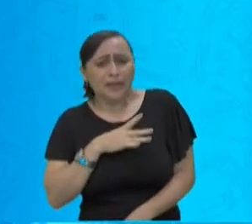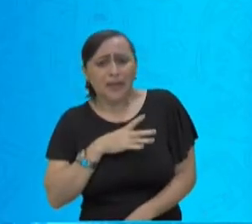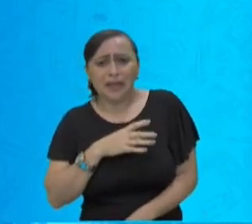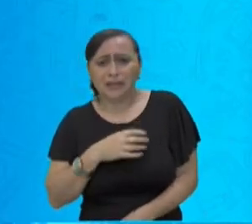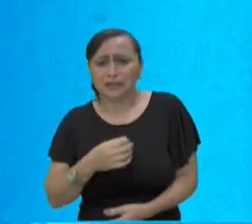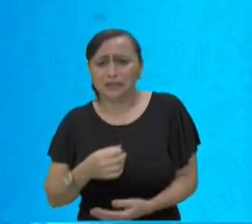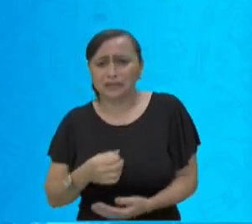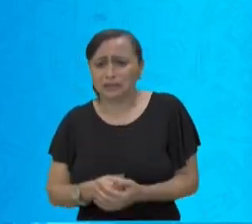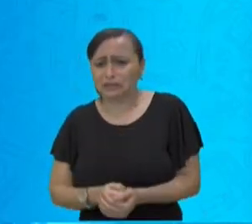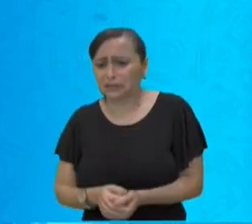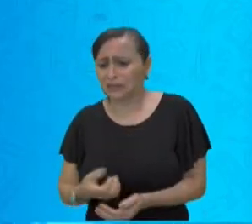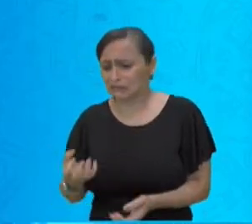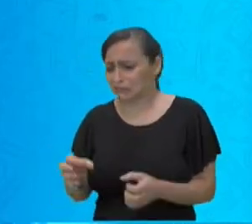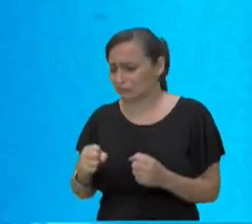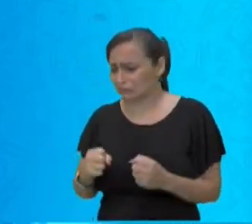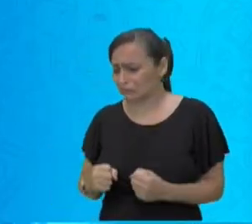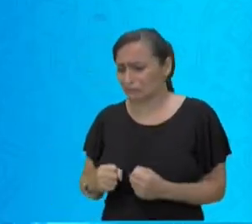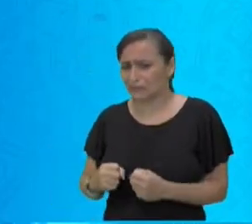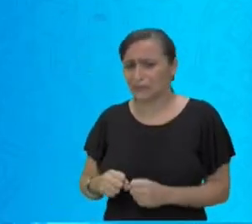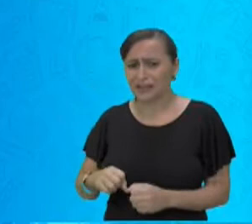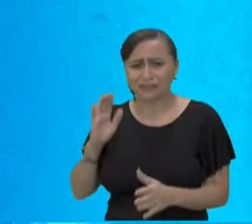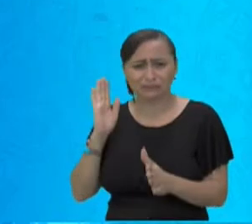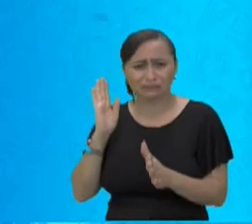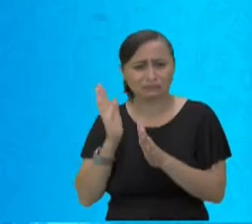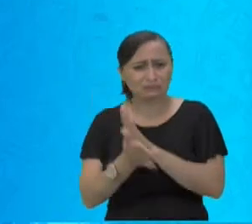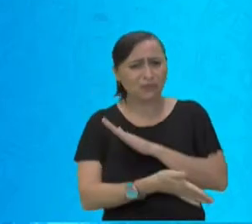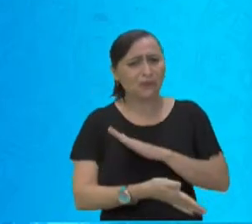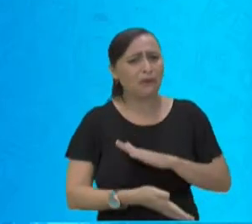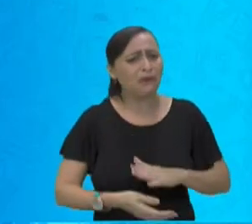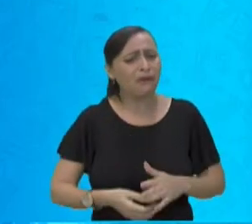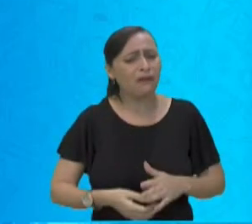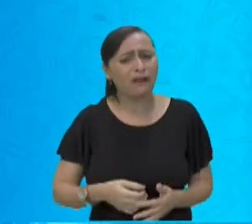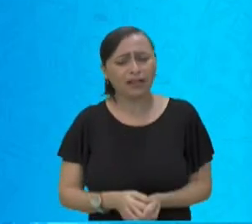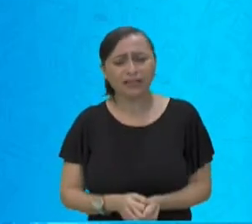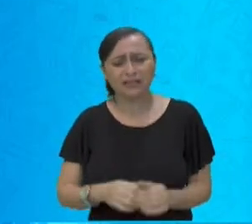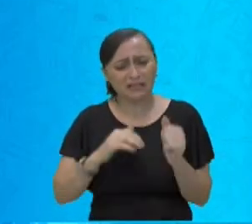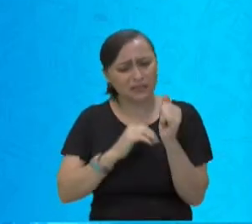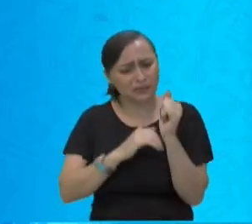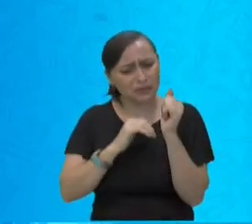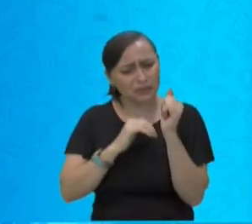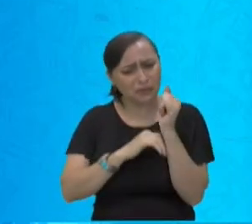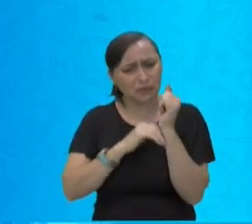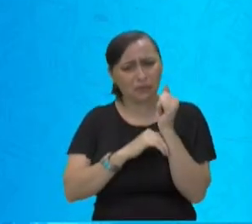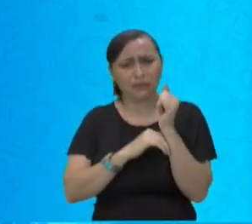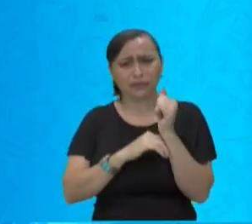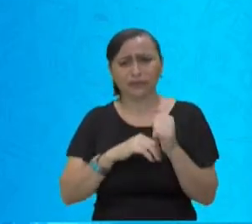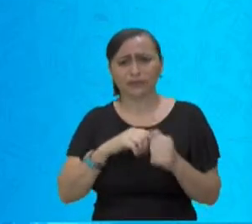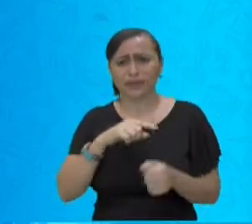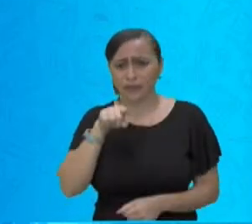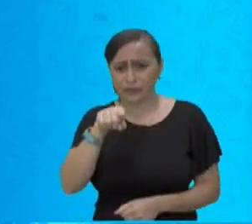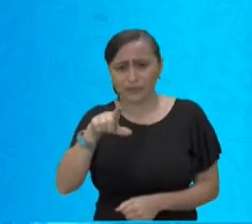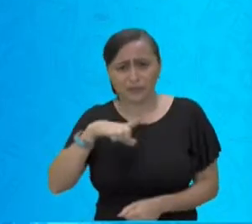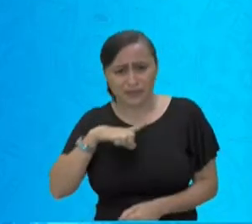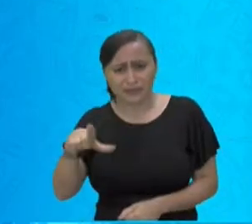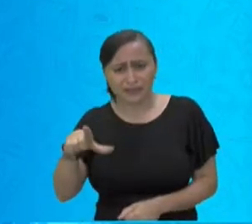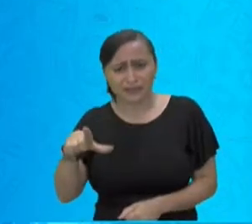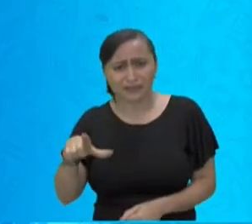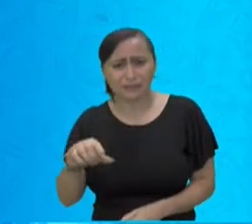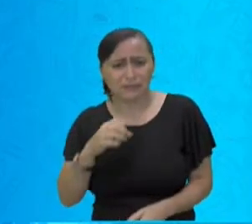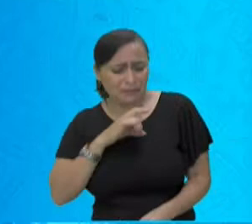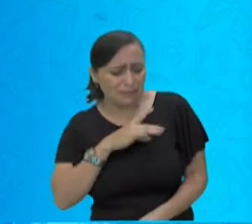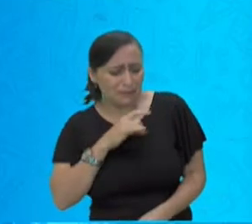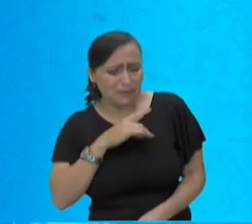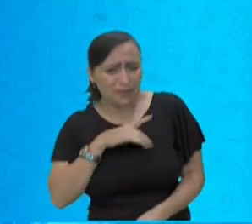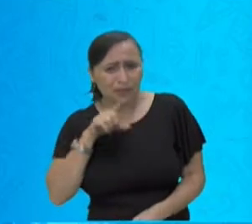covardia ele esconde força como um ladrão na escuridão quando você tem medo você se sente bem pequenininho